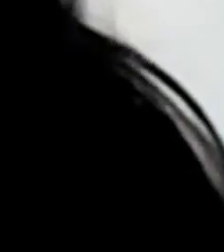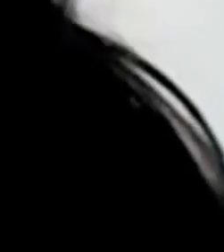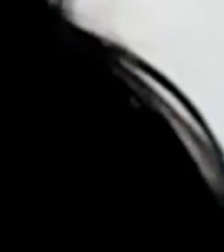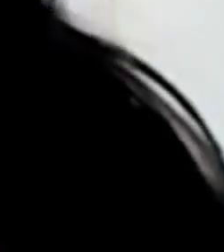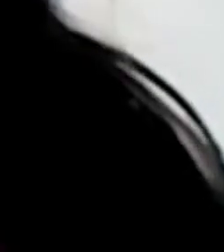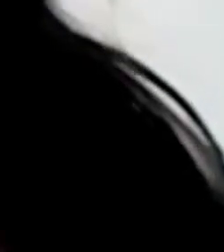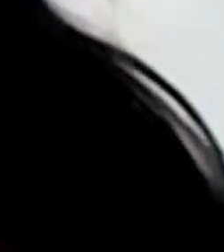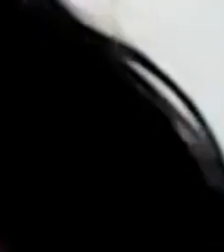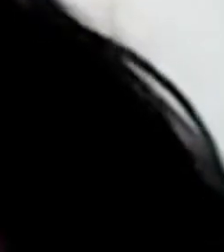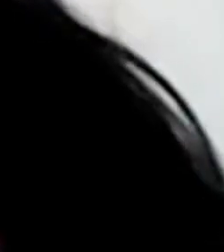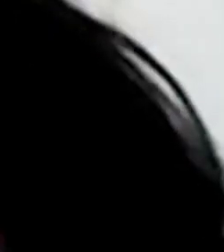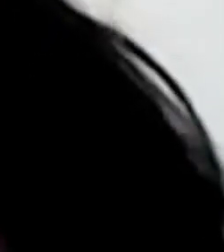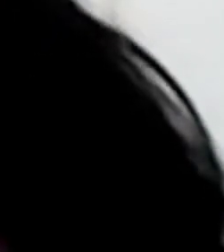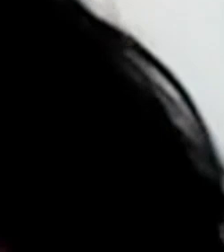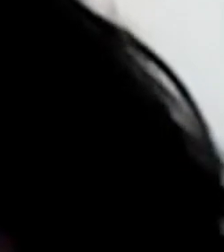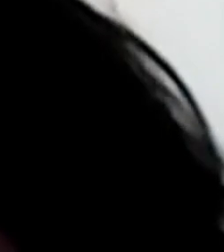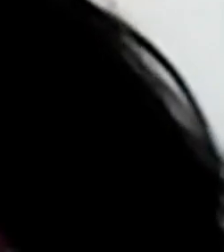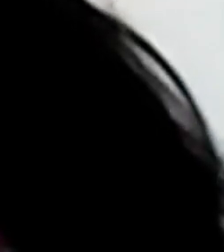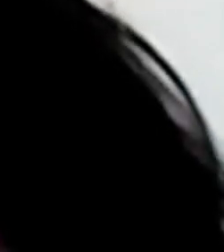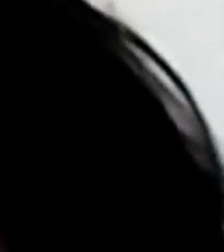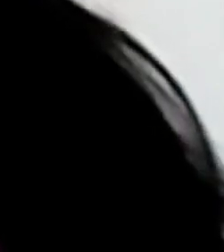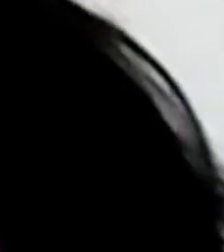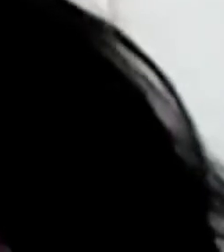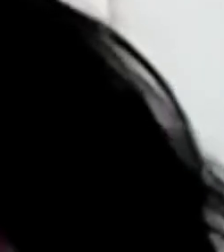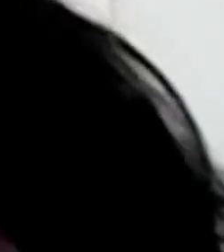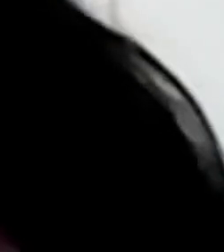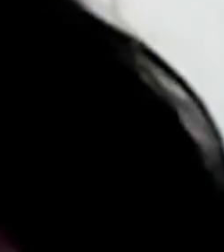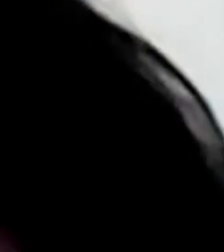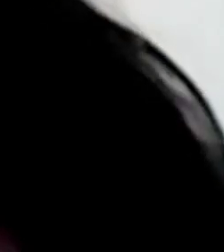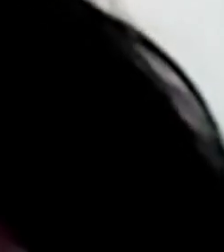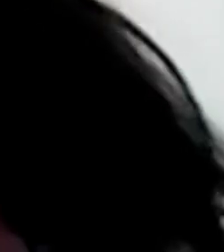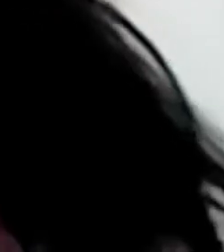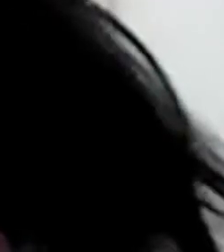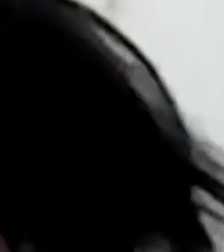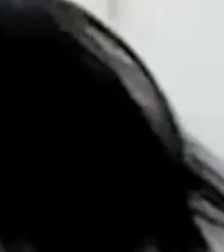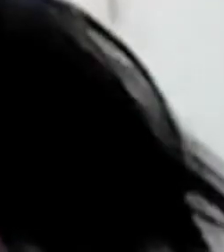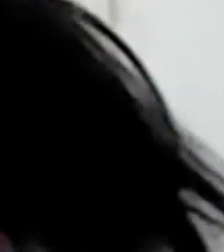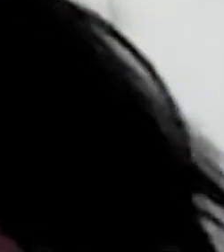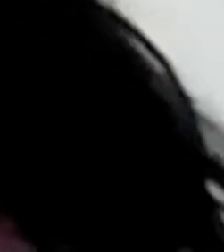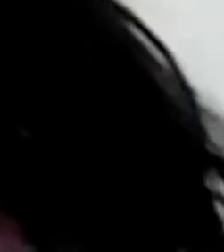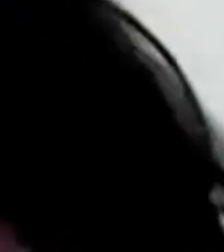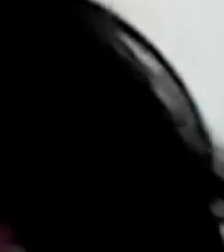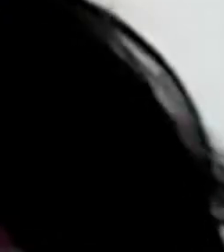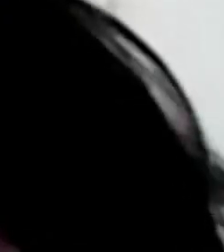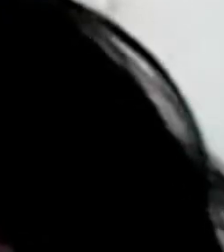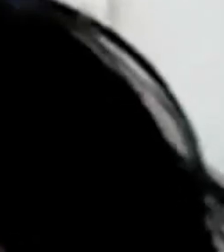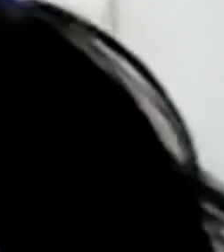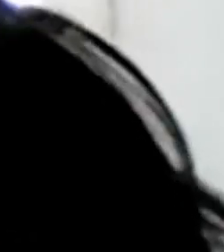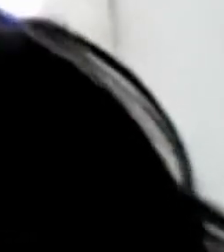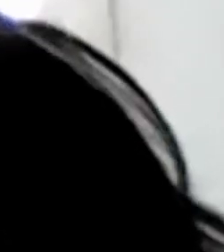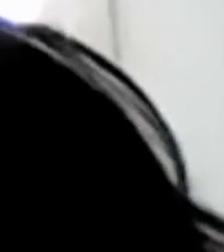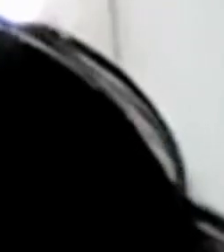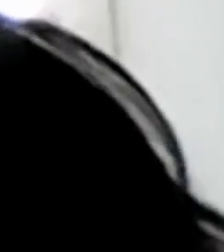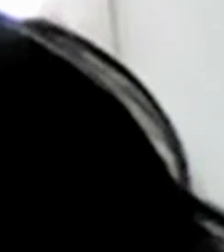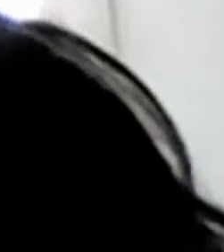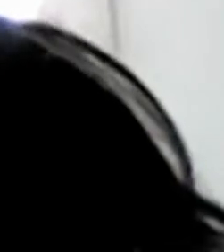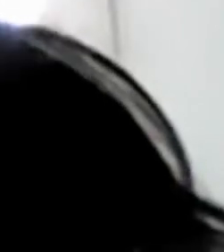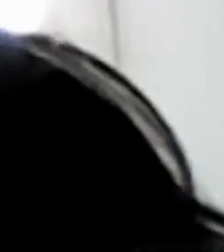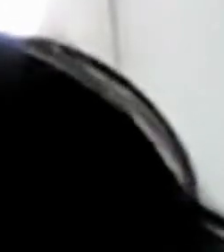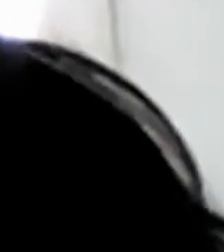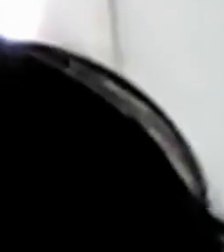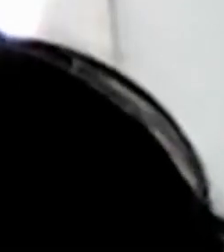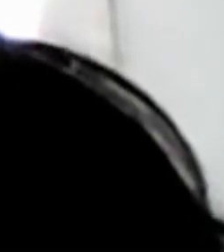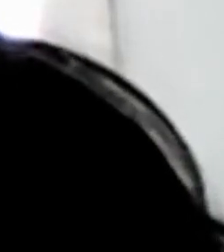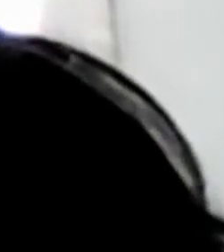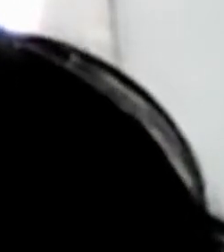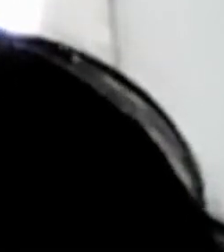vulneráveis. Então, eu acho que é um pouquinho essa minha contribuição aqui hoje, né? Como médica que trabalha em periferia já faz um tempo,